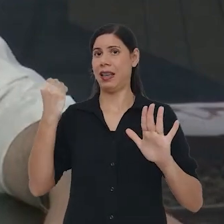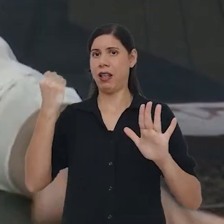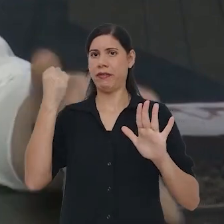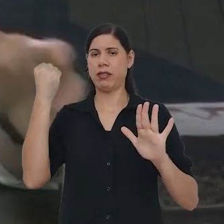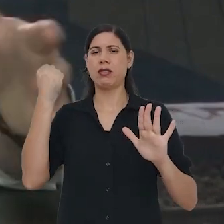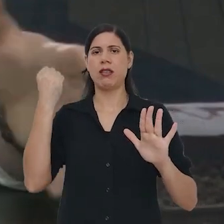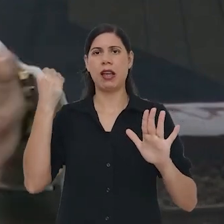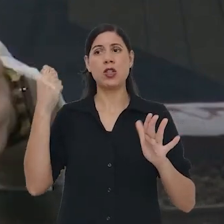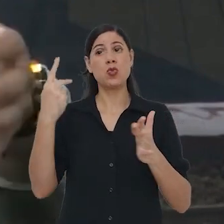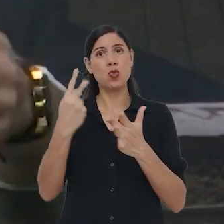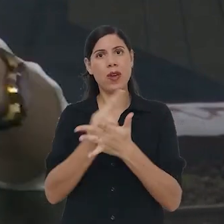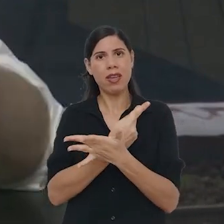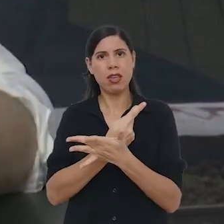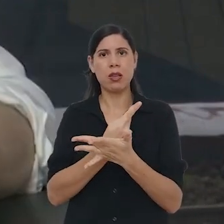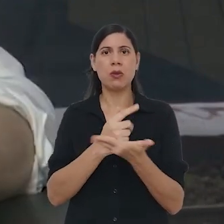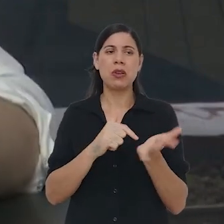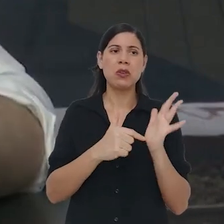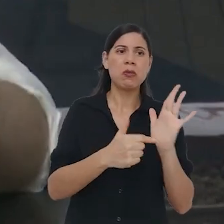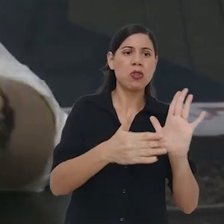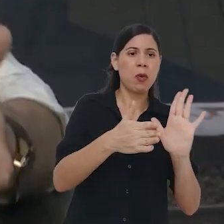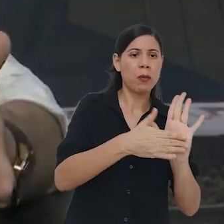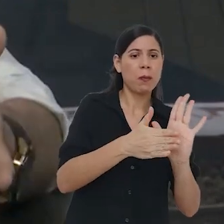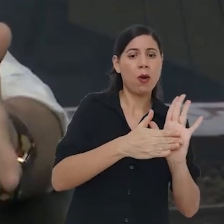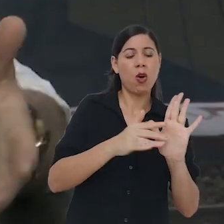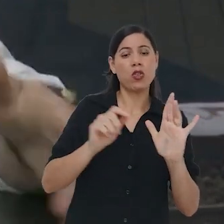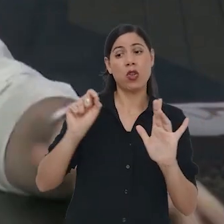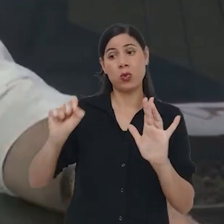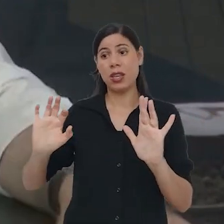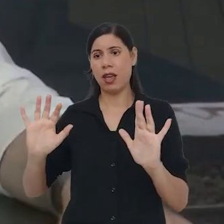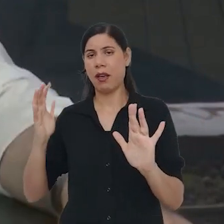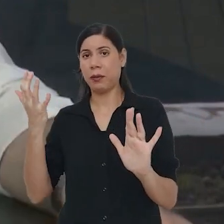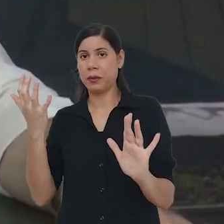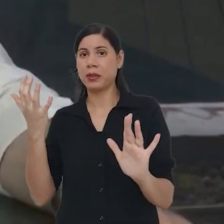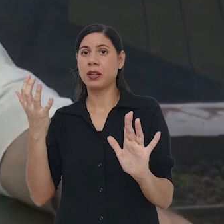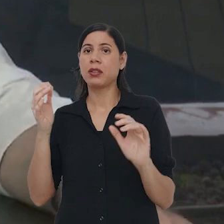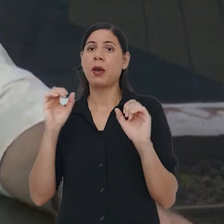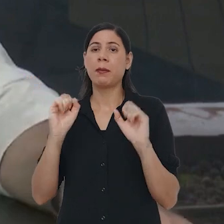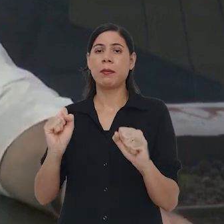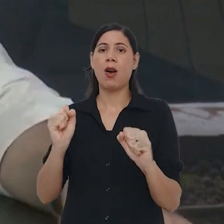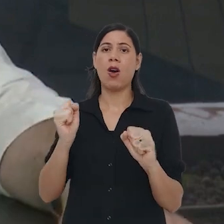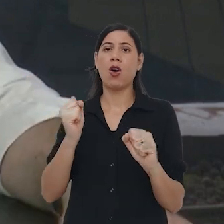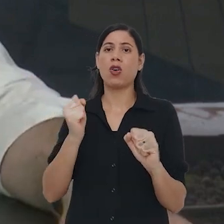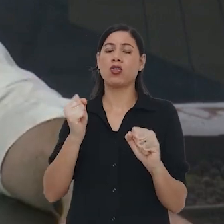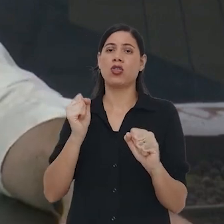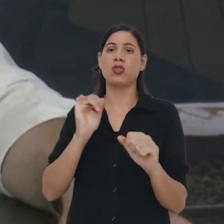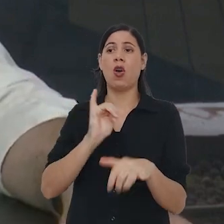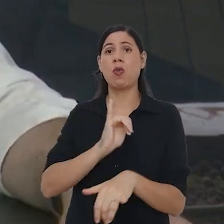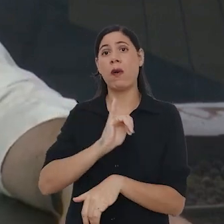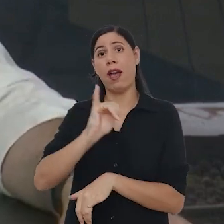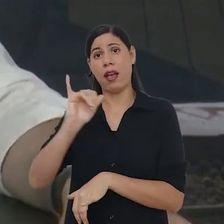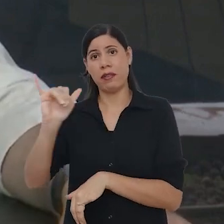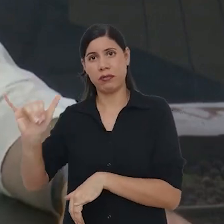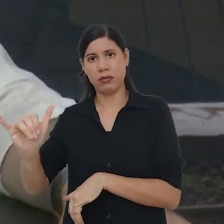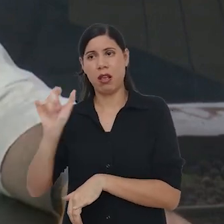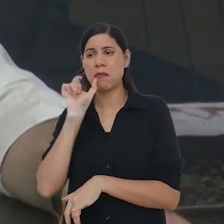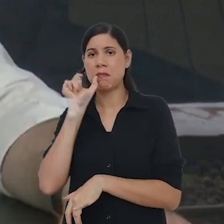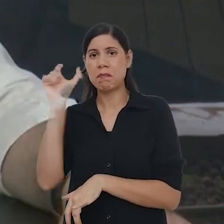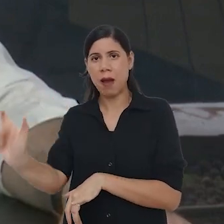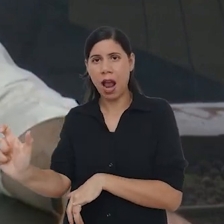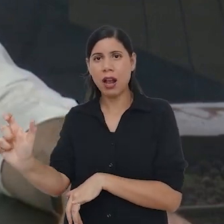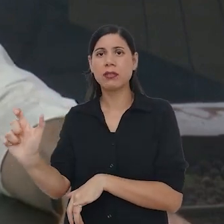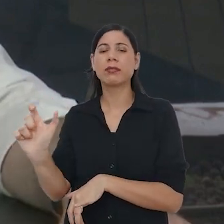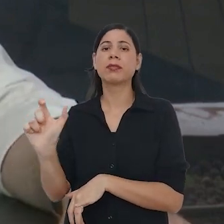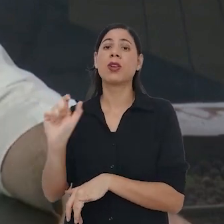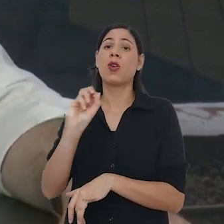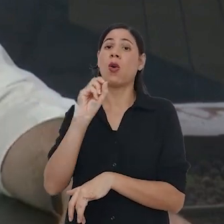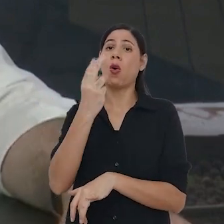da desconformidade entre o que foi proposto e o que foi executado, ele pode ser advertido e ele pode ter obrigação